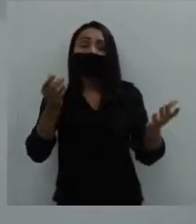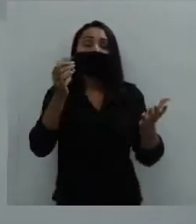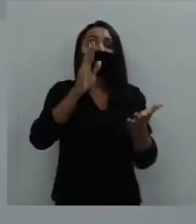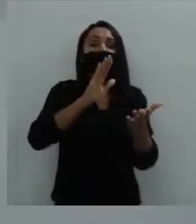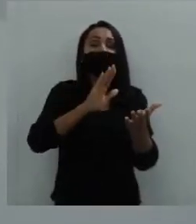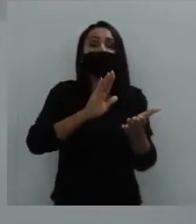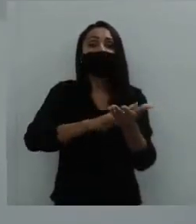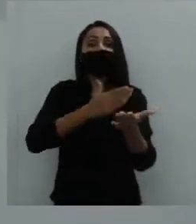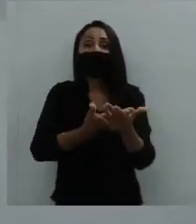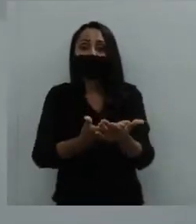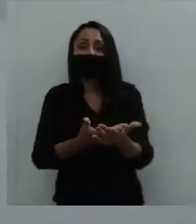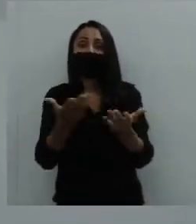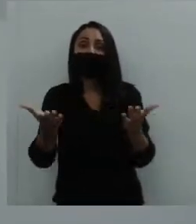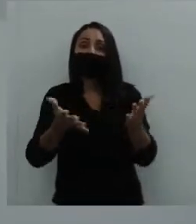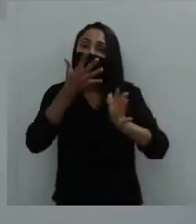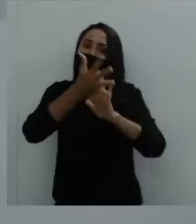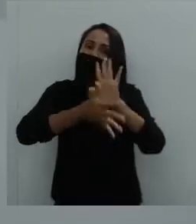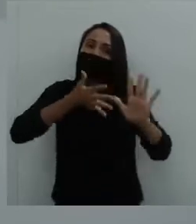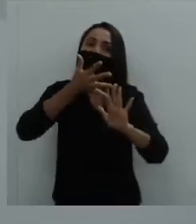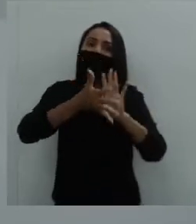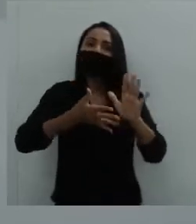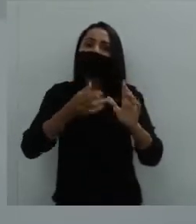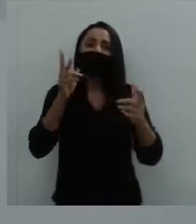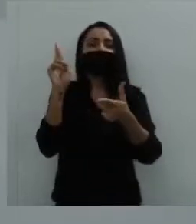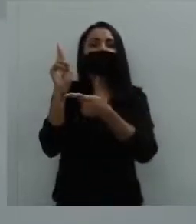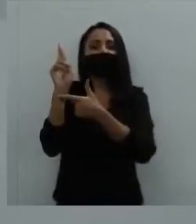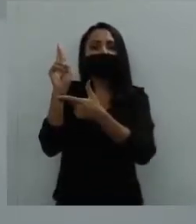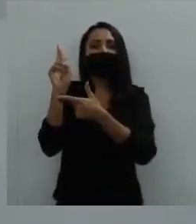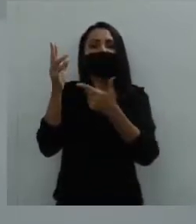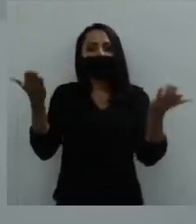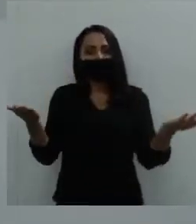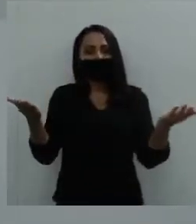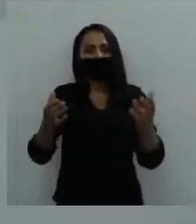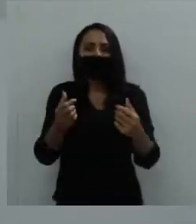professora Roberta aqui, a nossa intérprete de